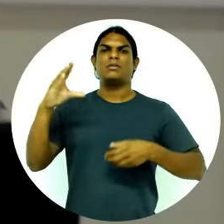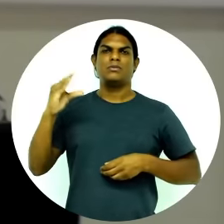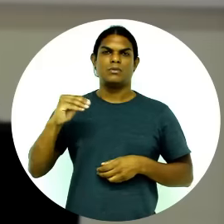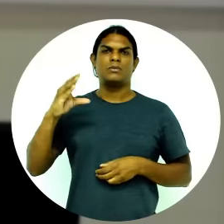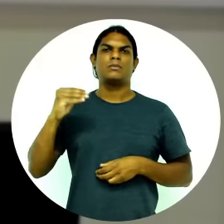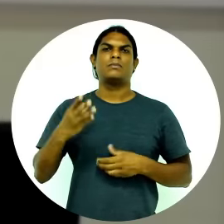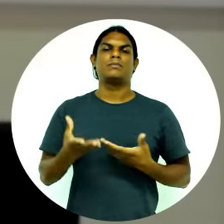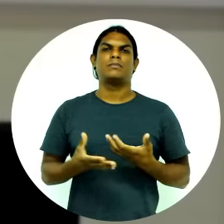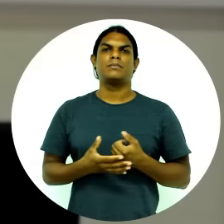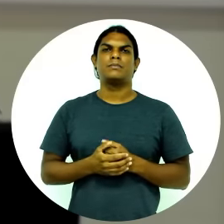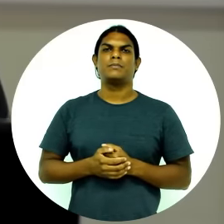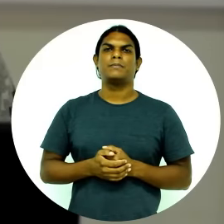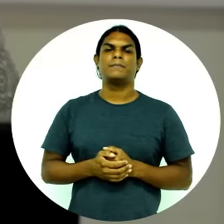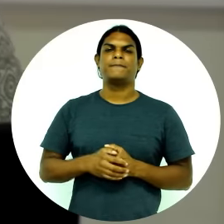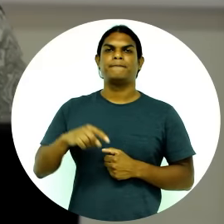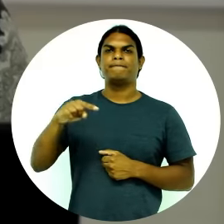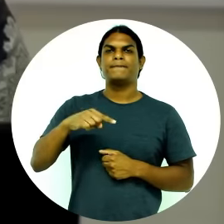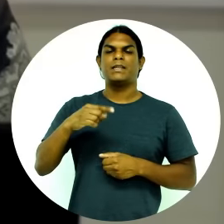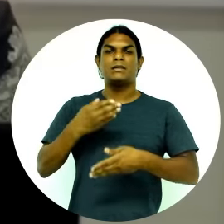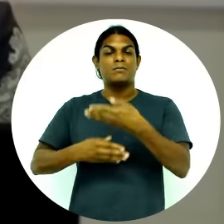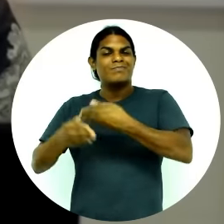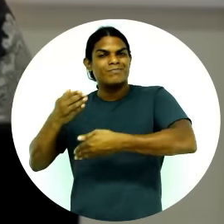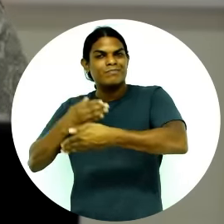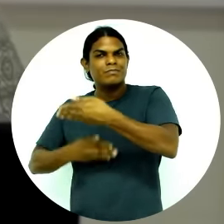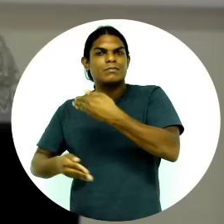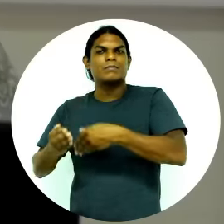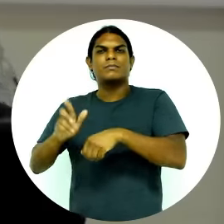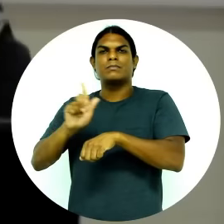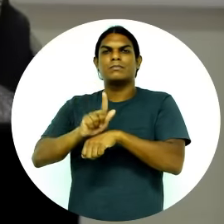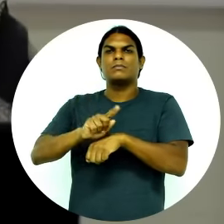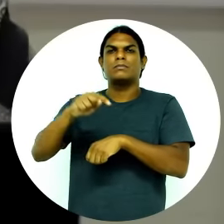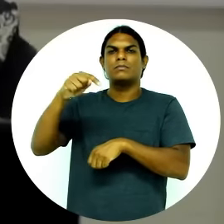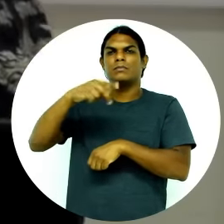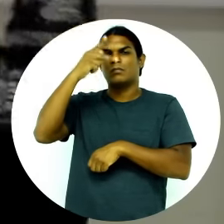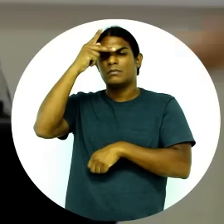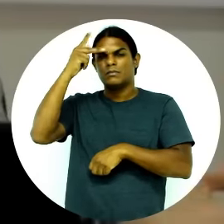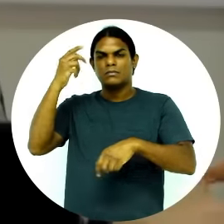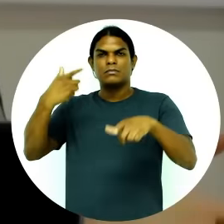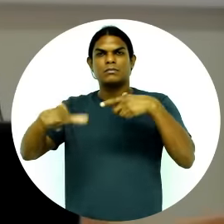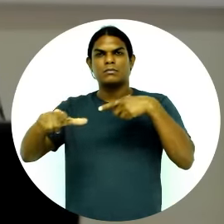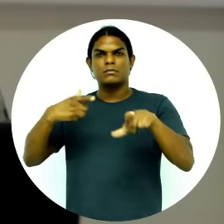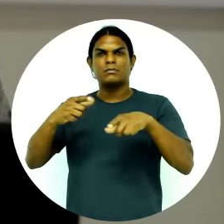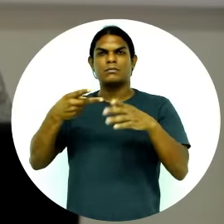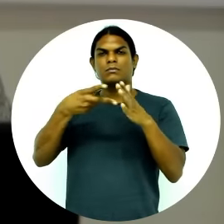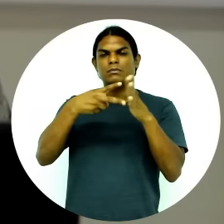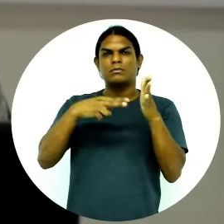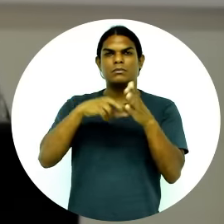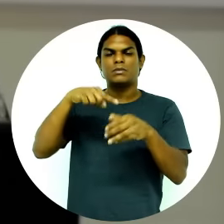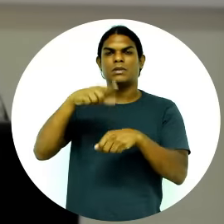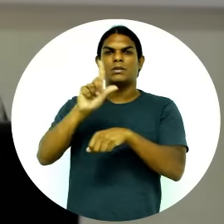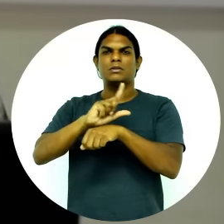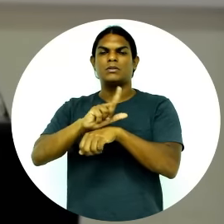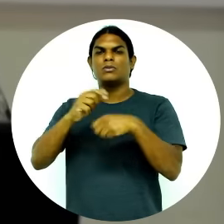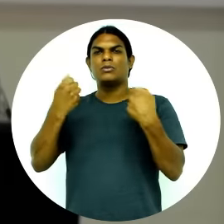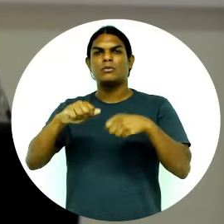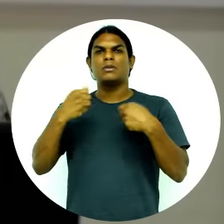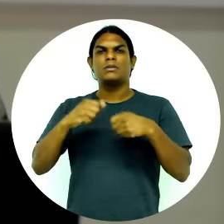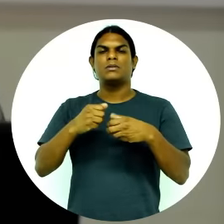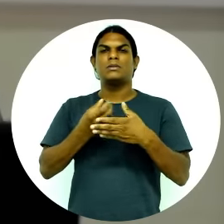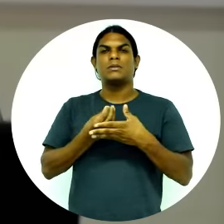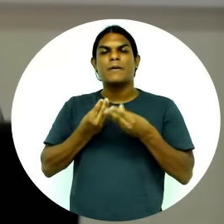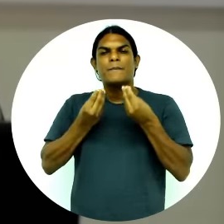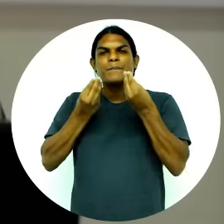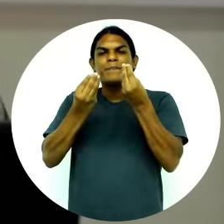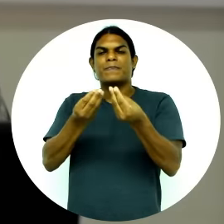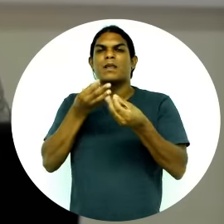orientação e o colaborador avalia o seu desempenho em função da retroação fornecida pelo gerente. É